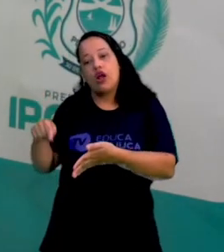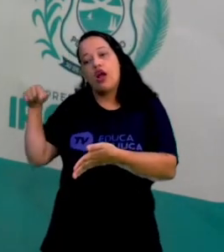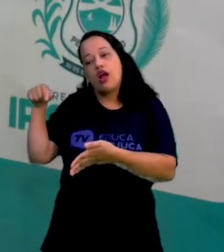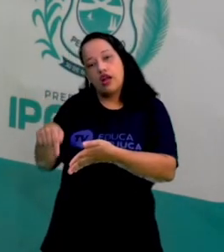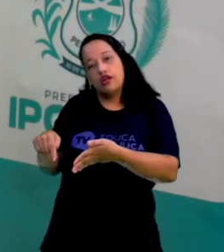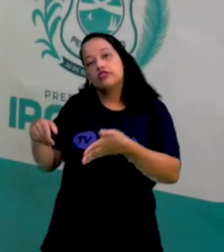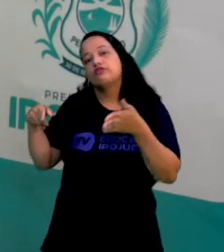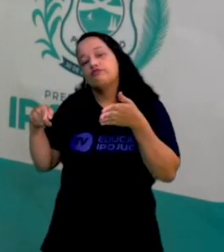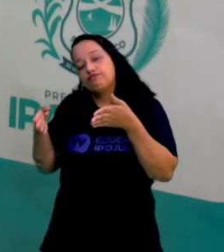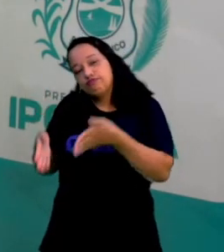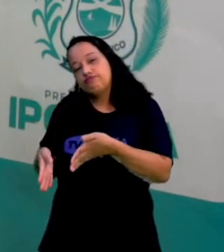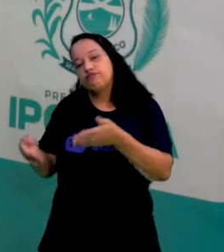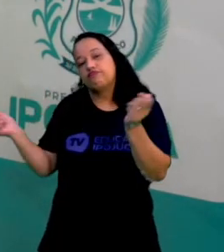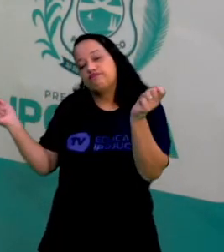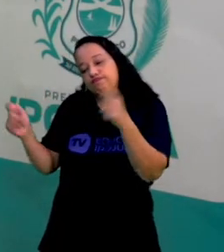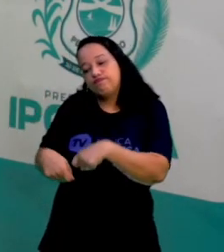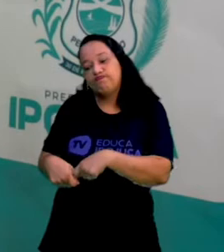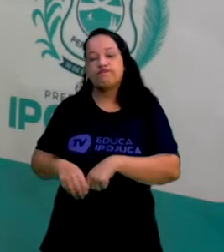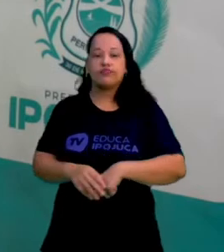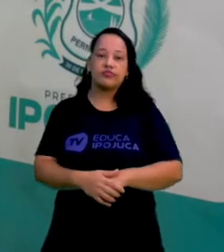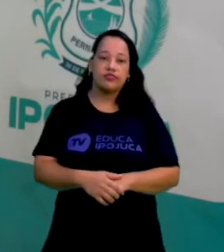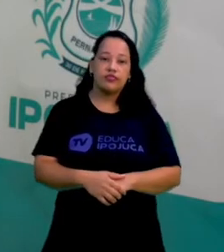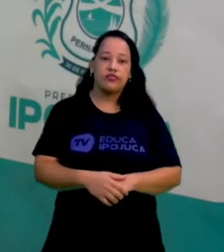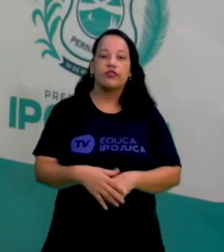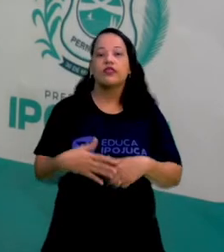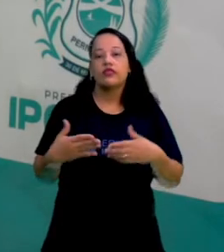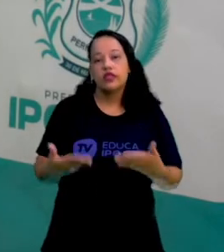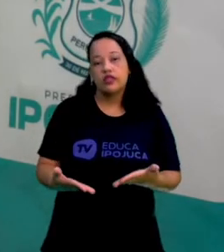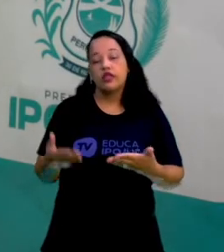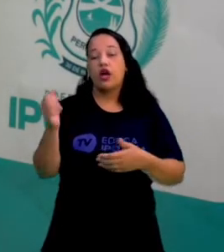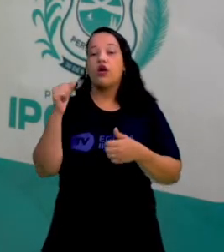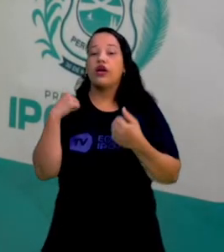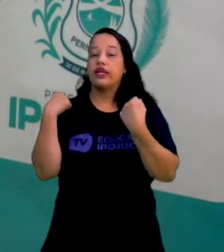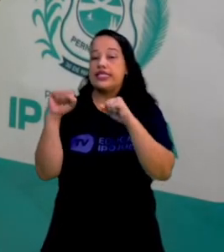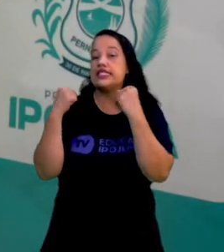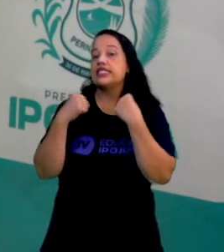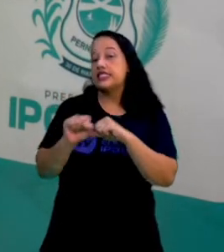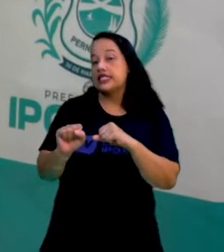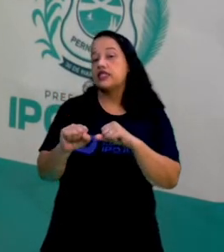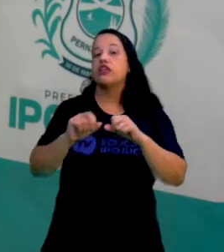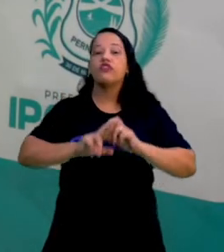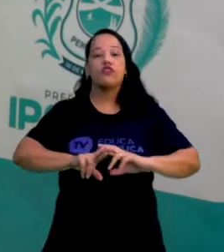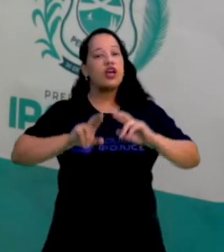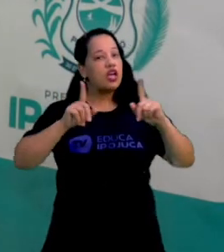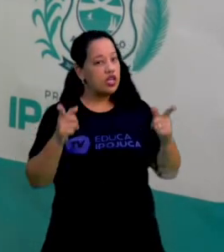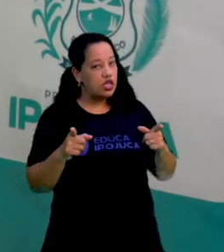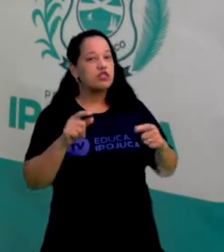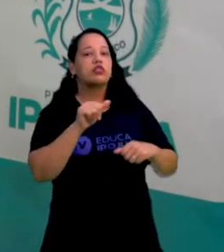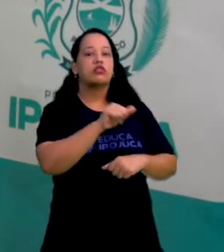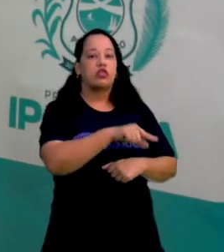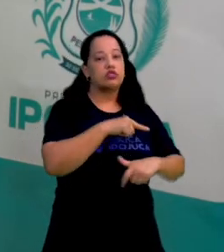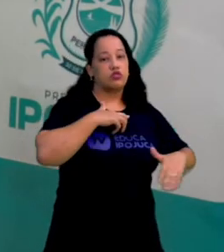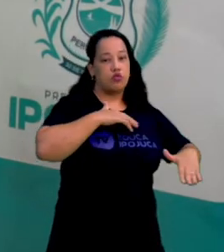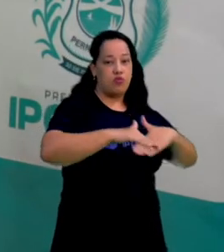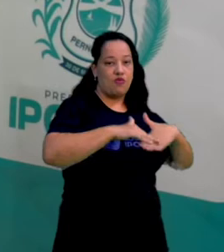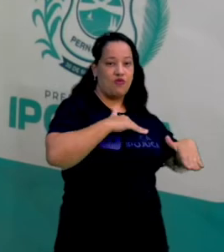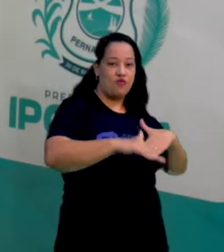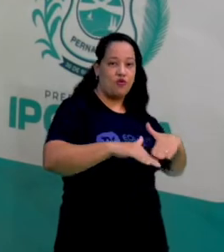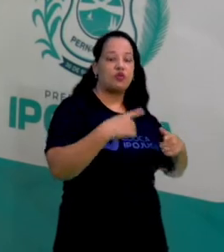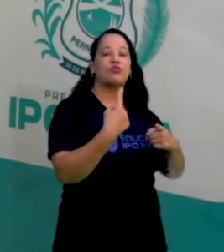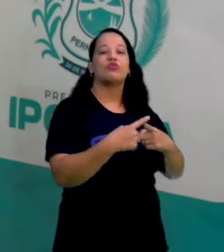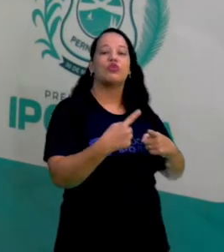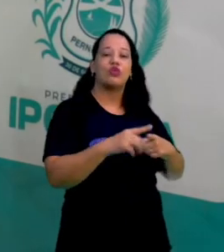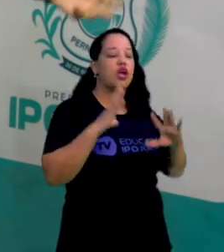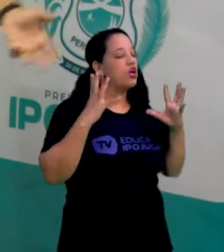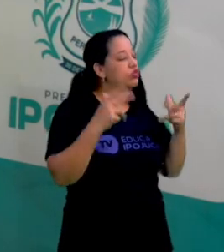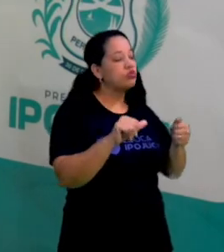aquelas capacidades. Tá? Então, o exercício, ele se diferencia na atividade física por isso. Porque a atividade física é